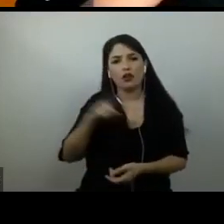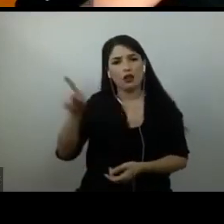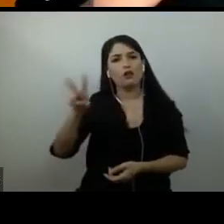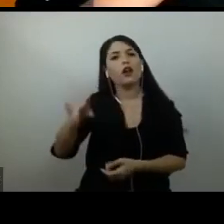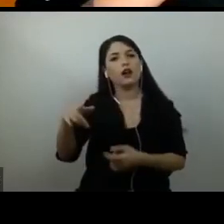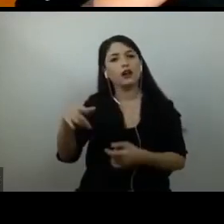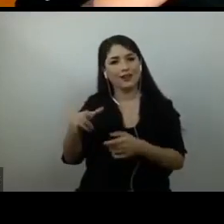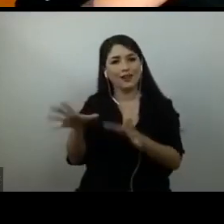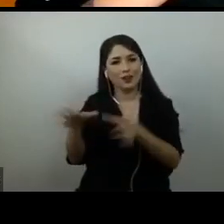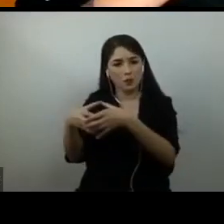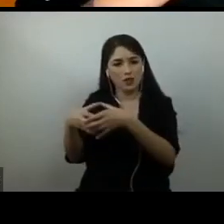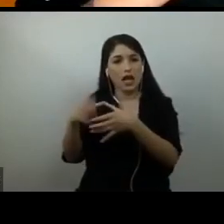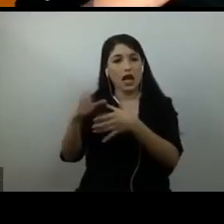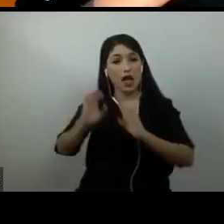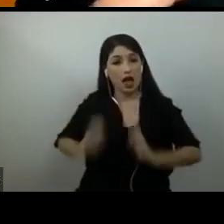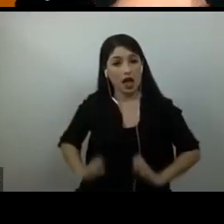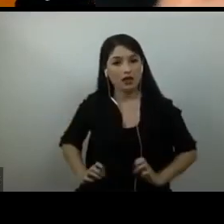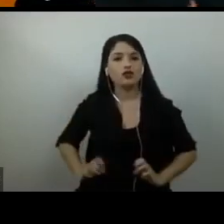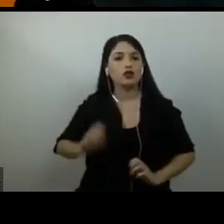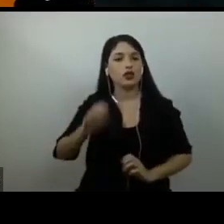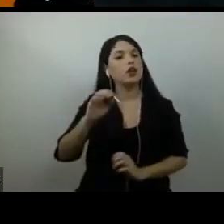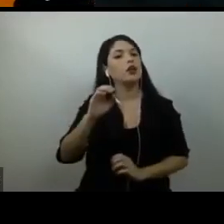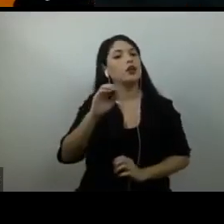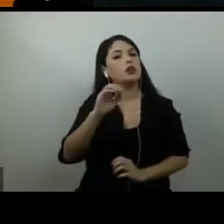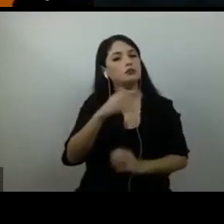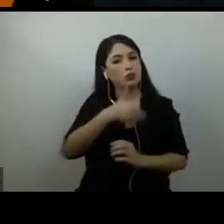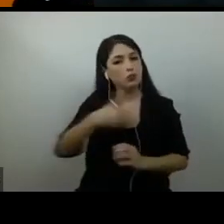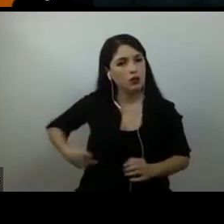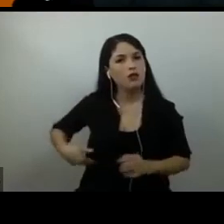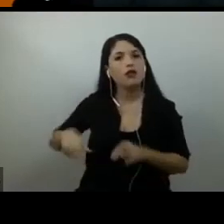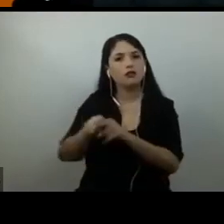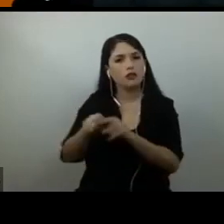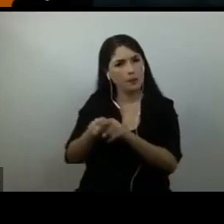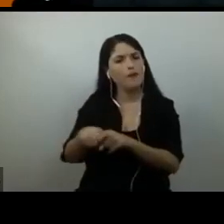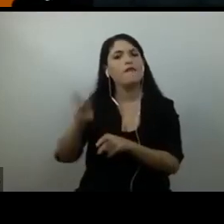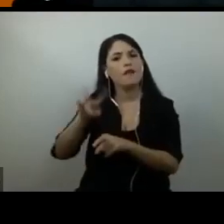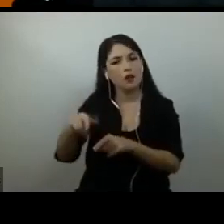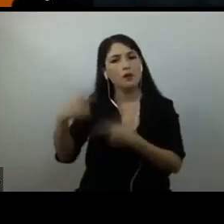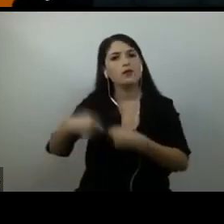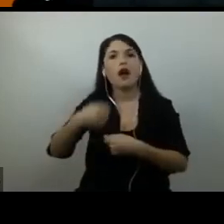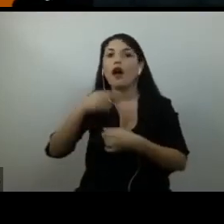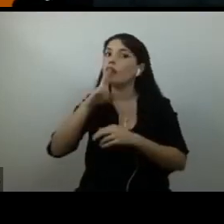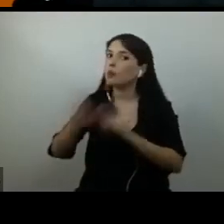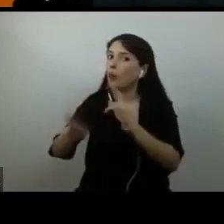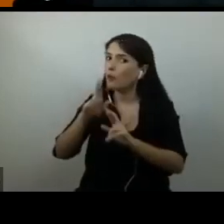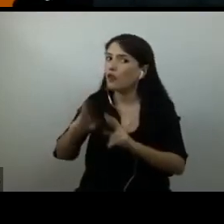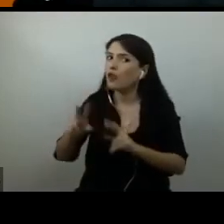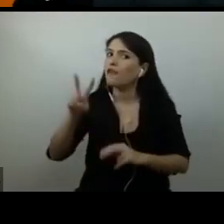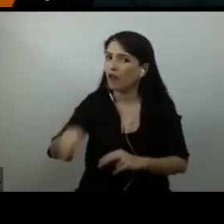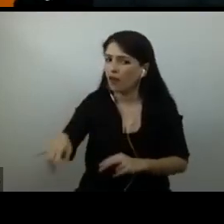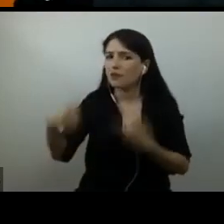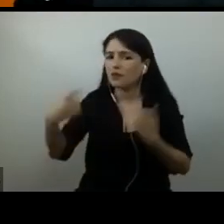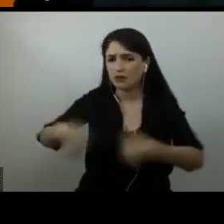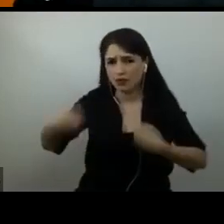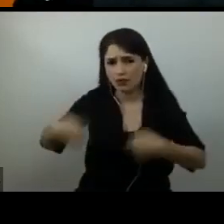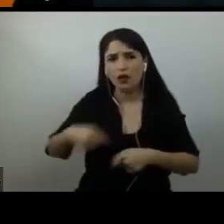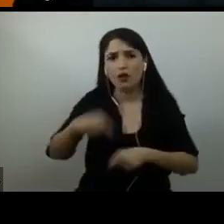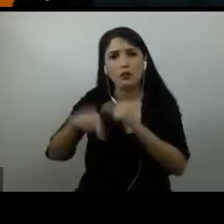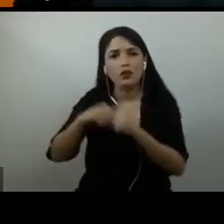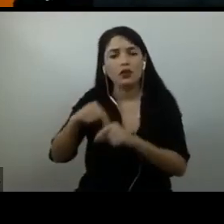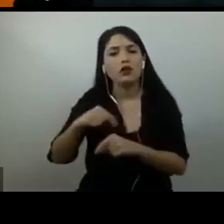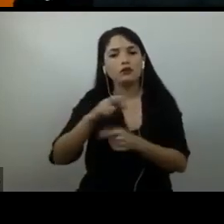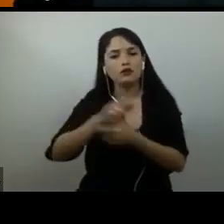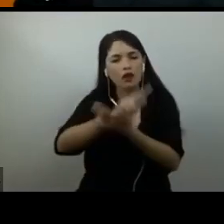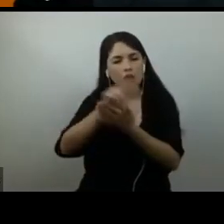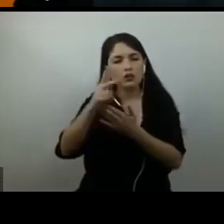algumas explicações, junto com uma série de juristas, como Veiga Zancaner, Gisele Cittadino, Celso Antônio Bandeira de Mello.